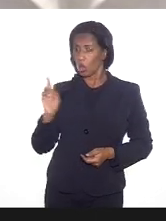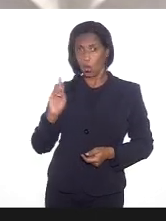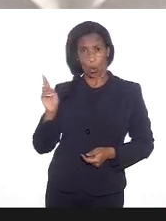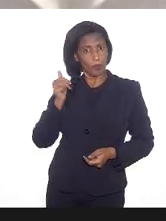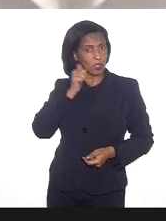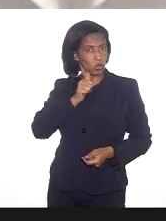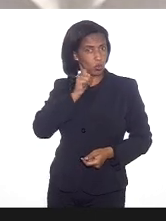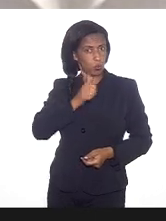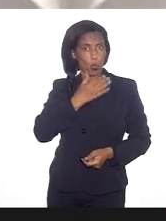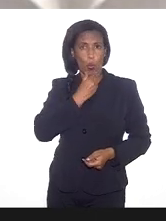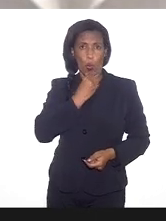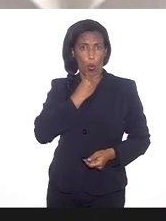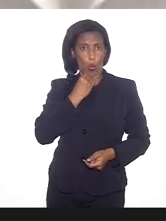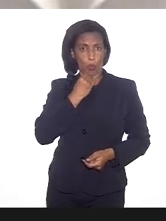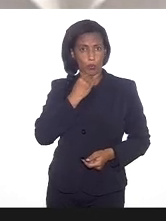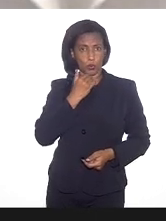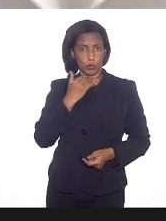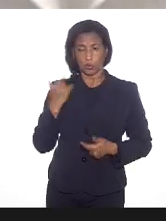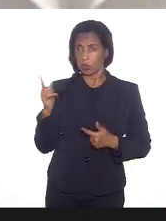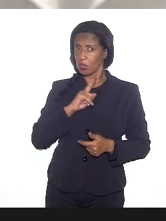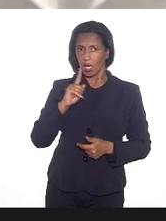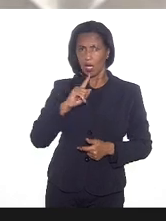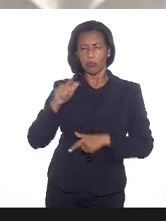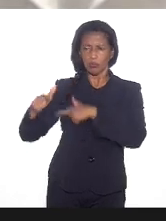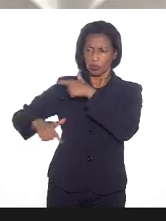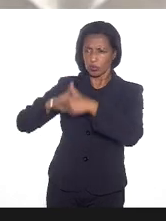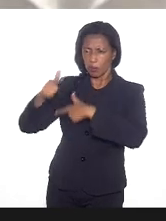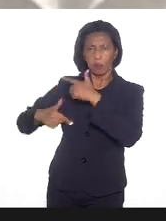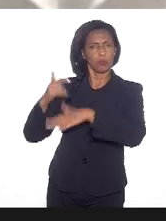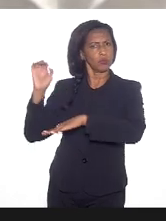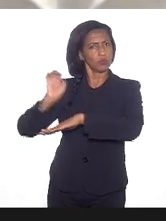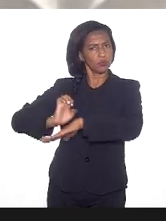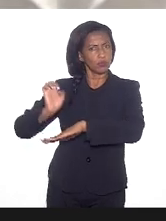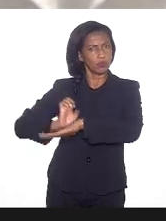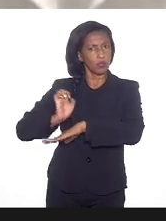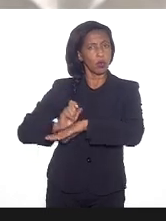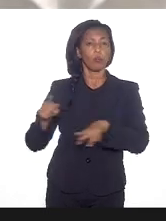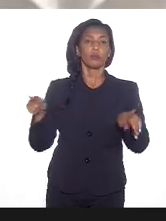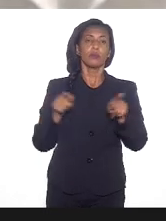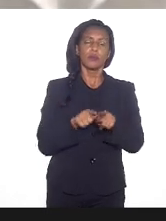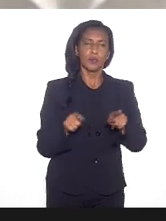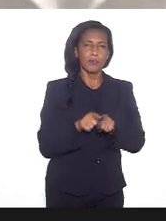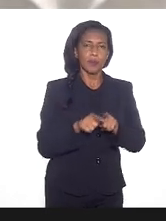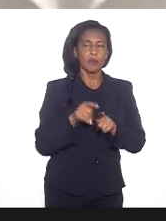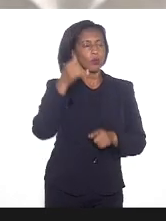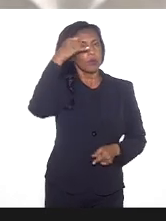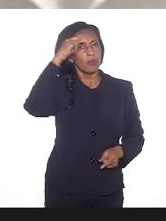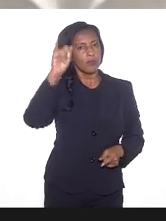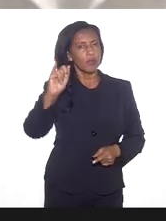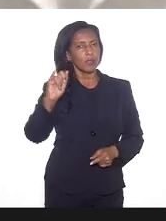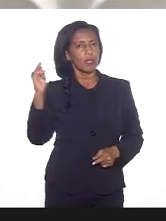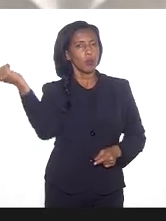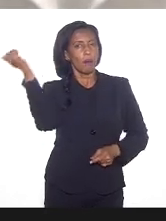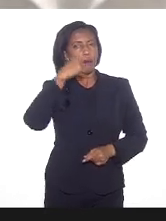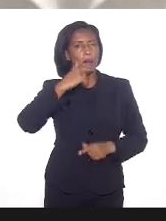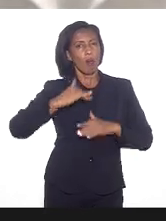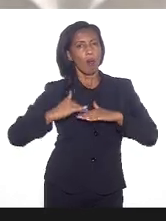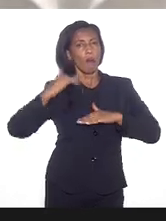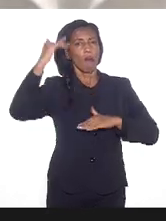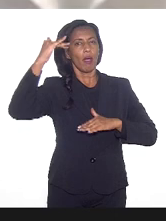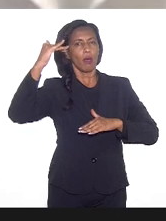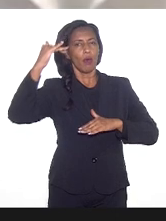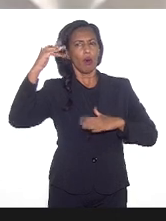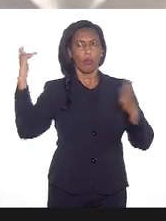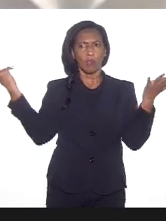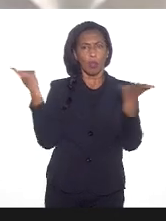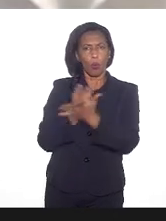mulheres e dos homens honrados, servidores públicos desse Estado, como também estamos evitando um mal maior que pode estar nesse